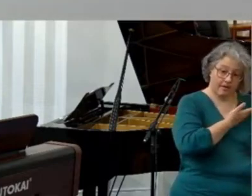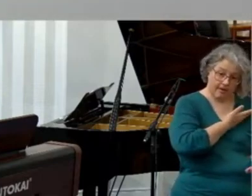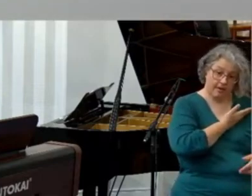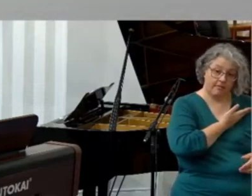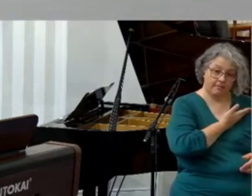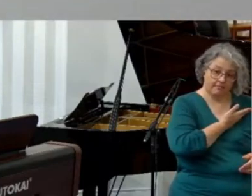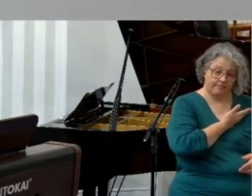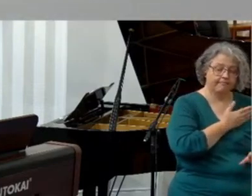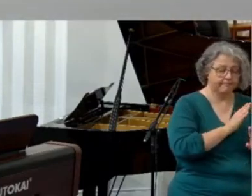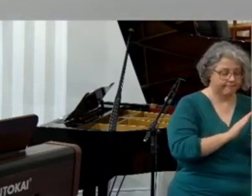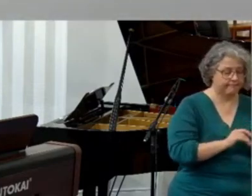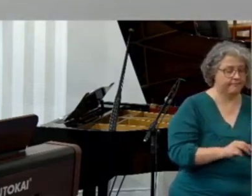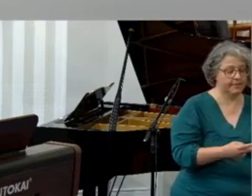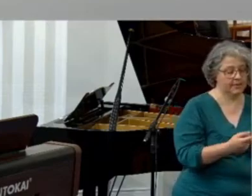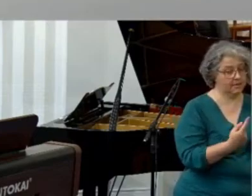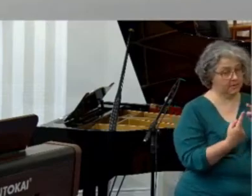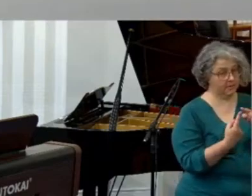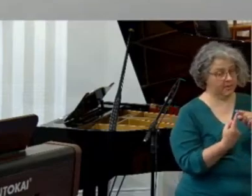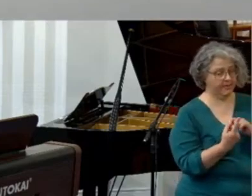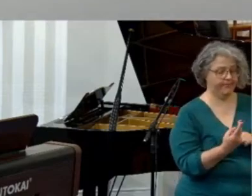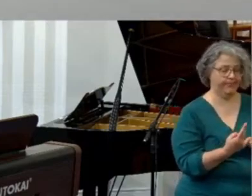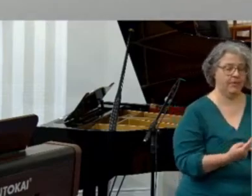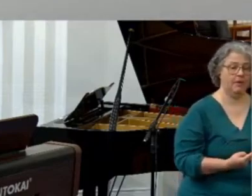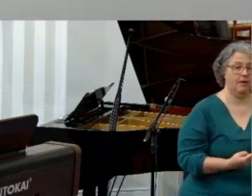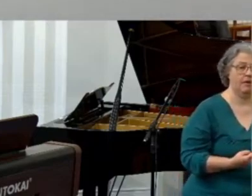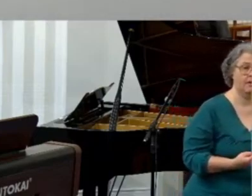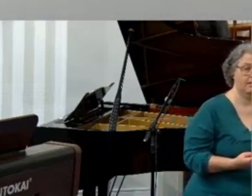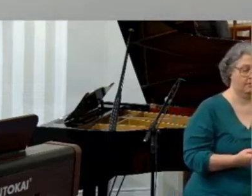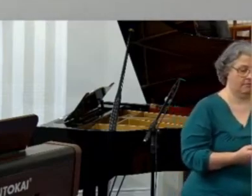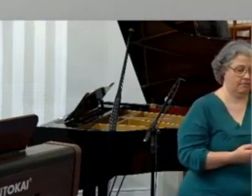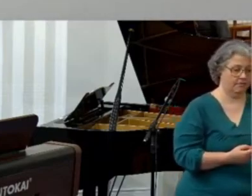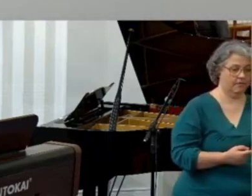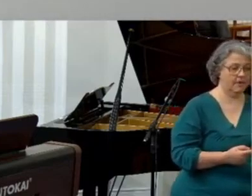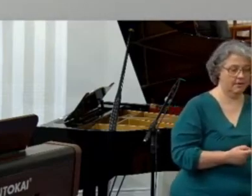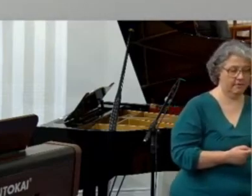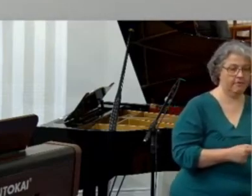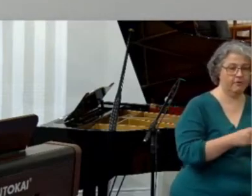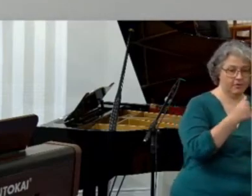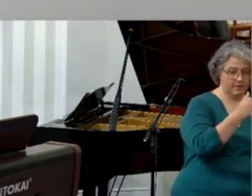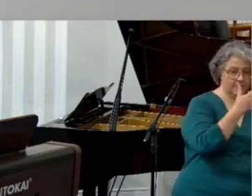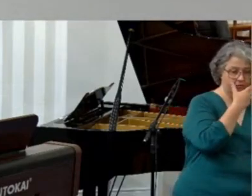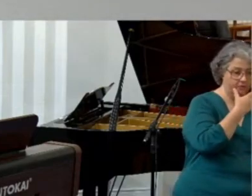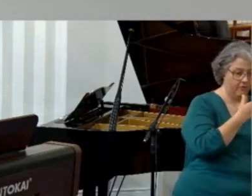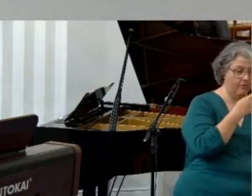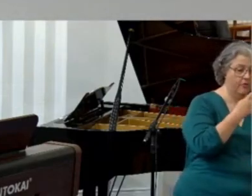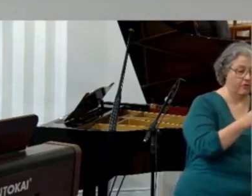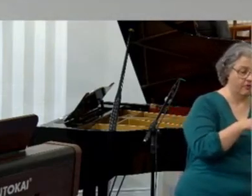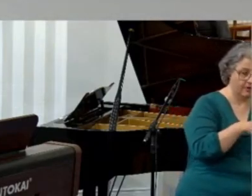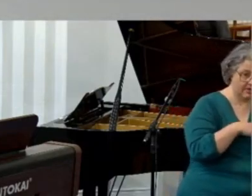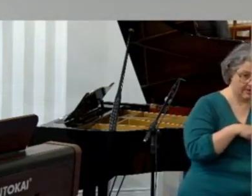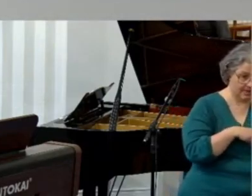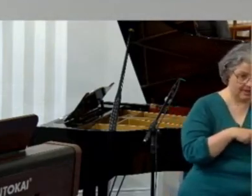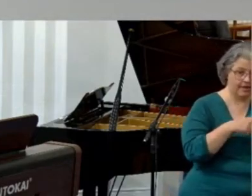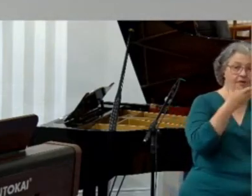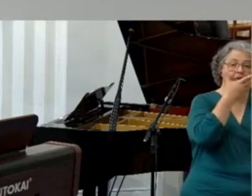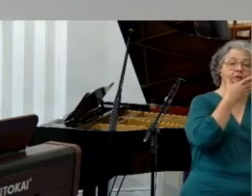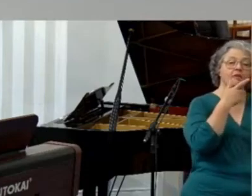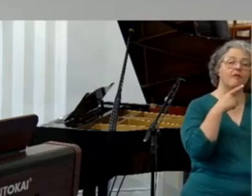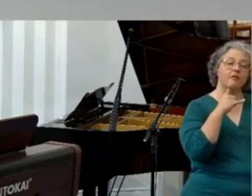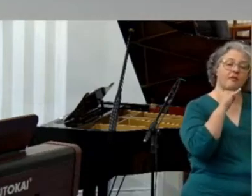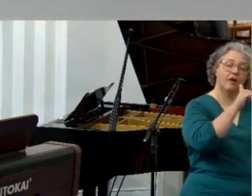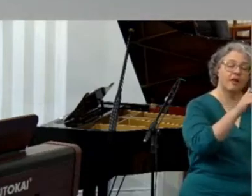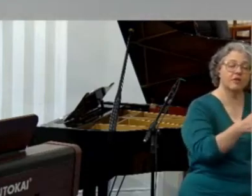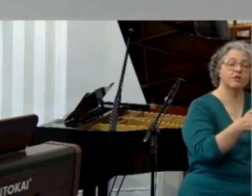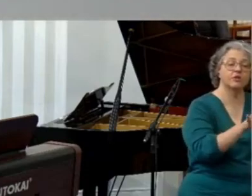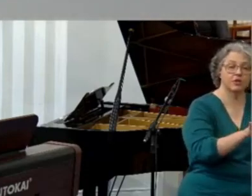ele. Este é o primeiro quadro. Você falando de Jesus para um